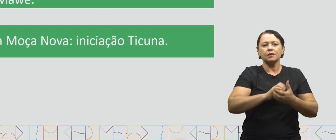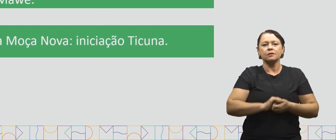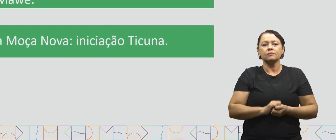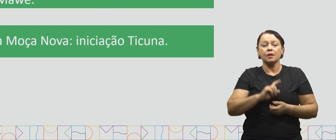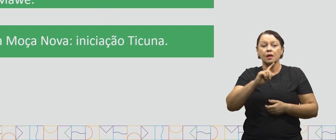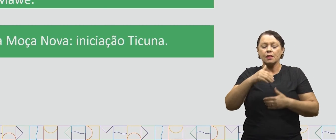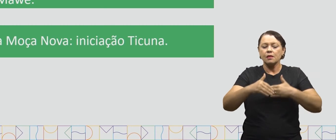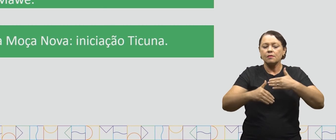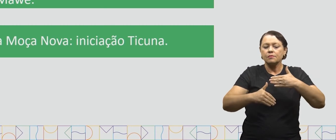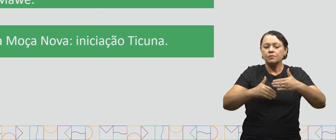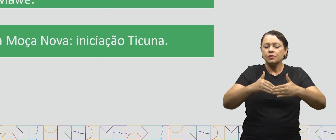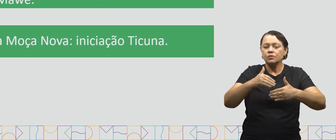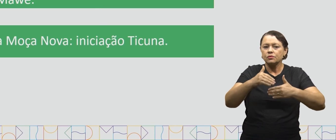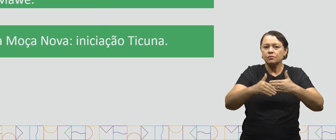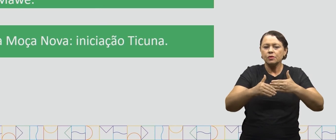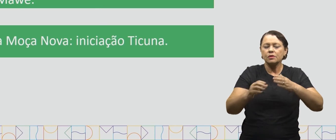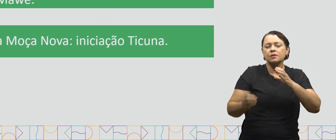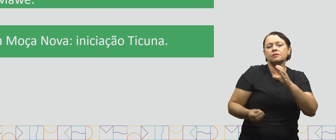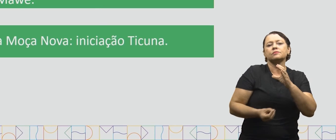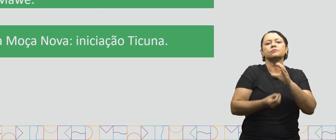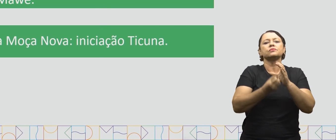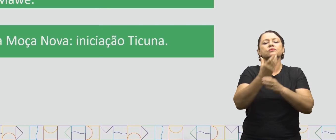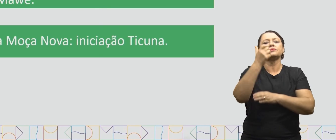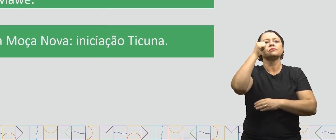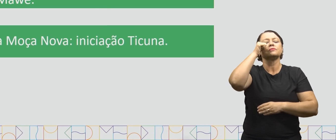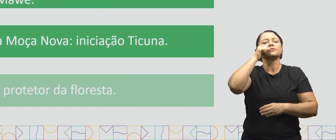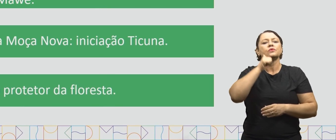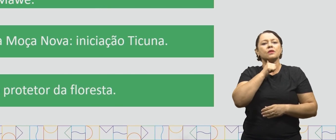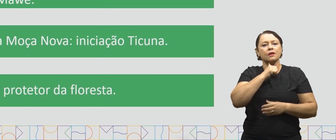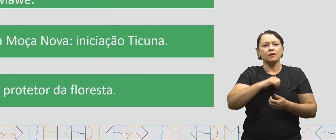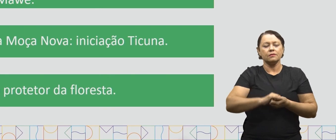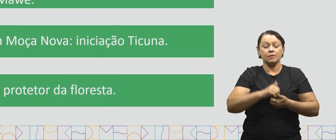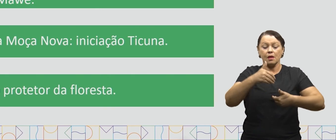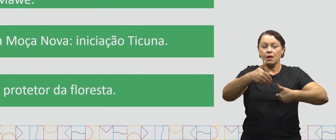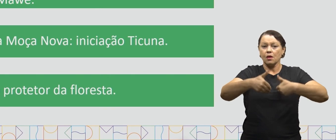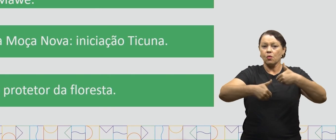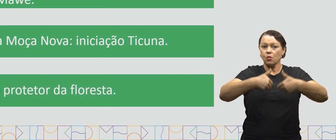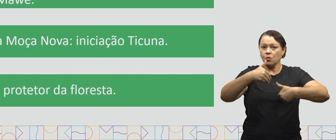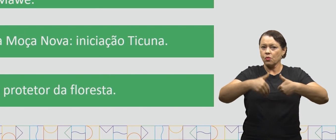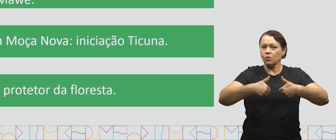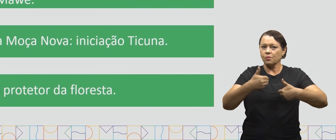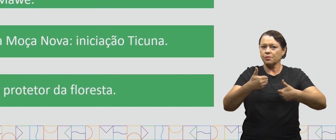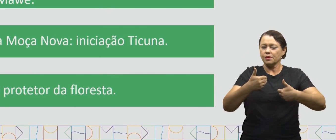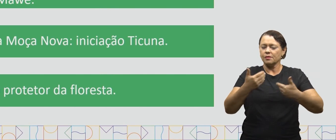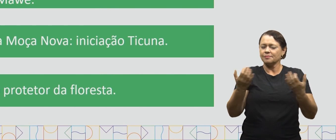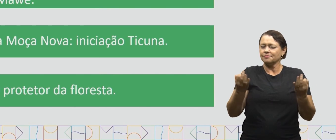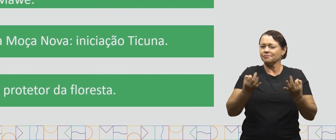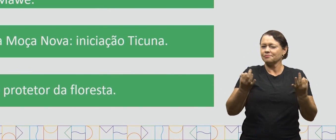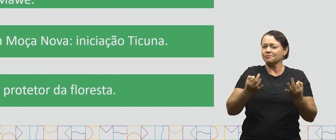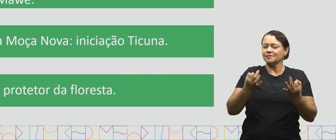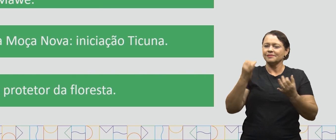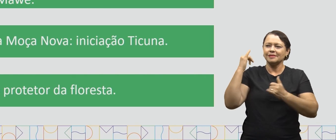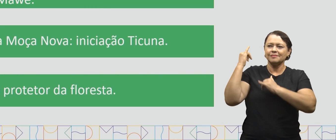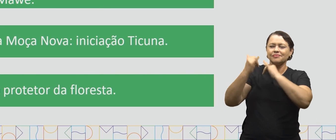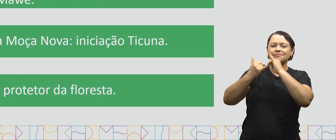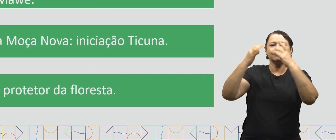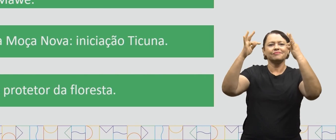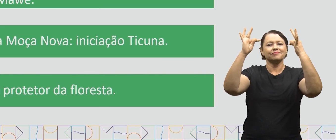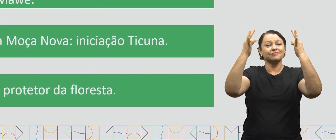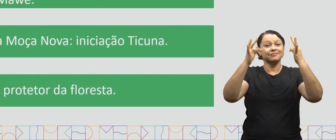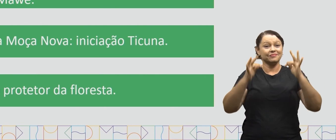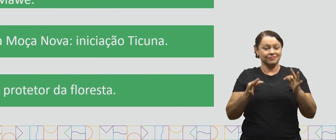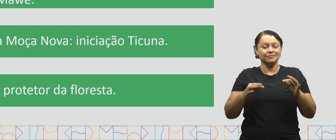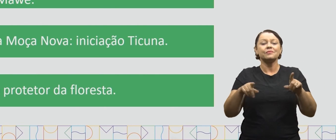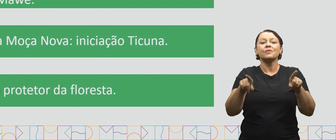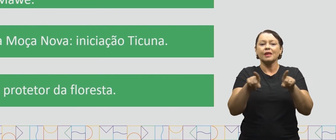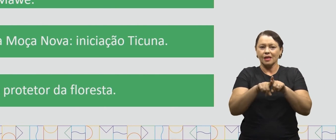um processo, as meninas se tornam mulheres para o seu povo. O Curupira é um clássico personagem do nosso folclore. Ele